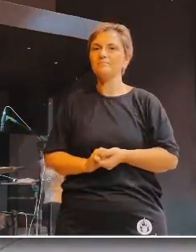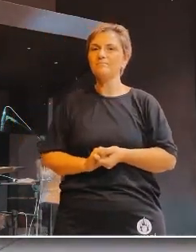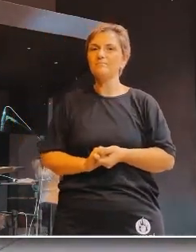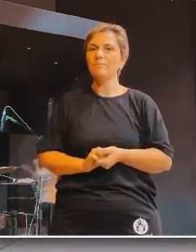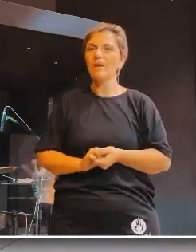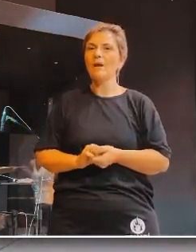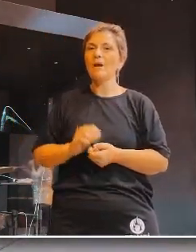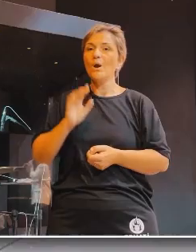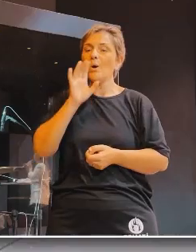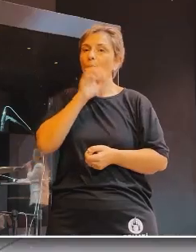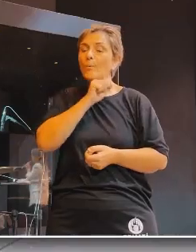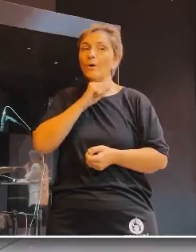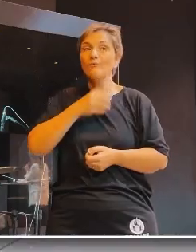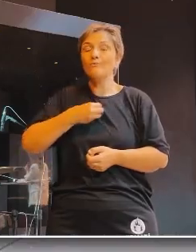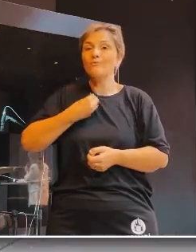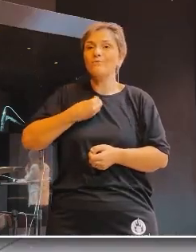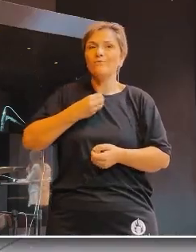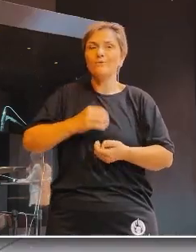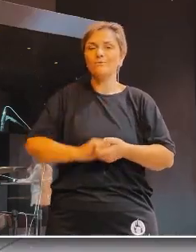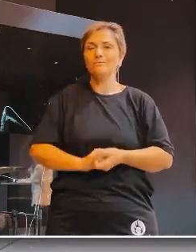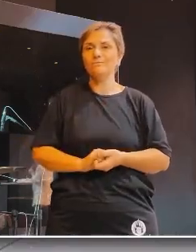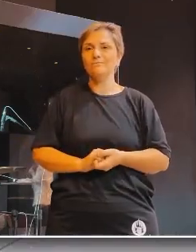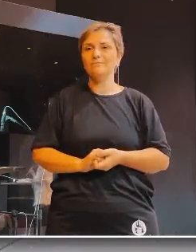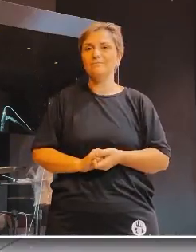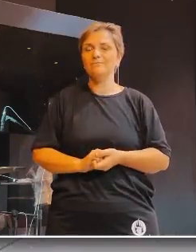o padrão.